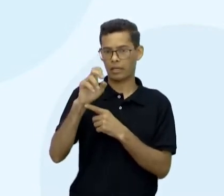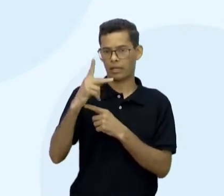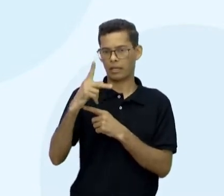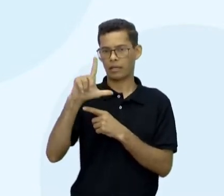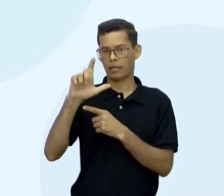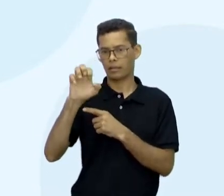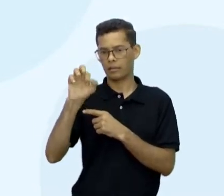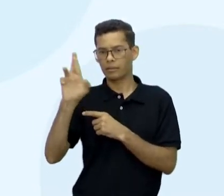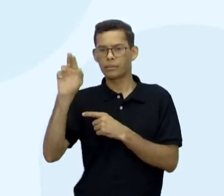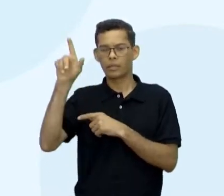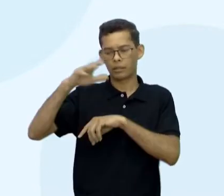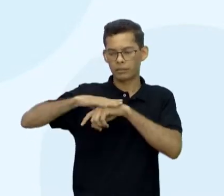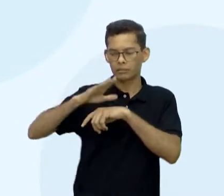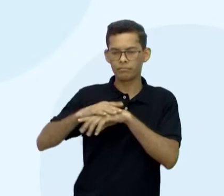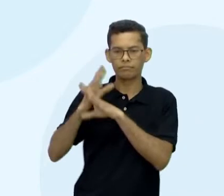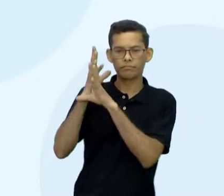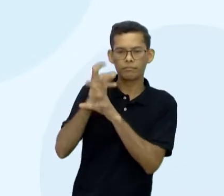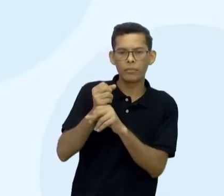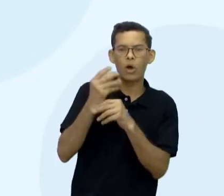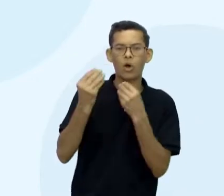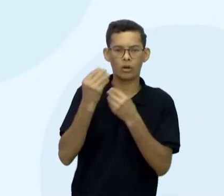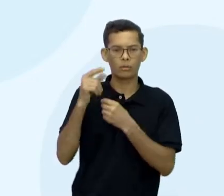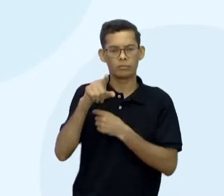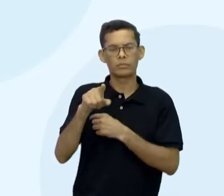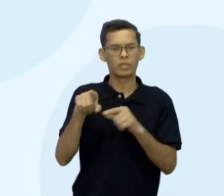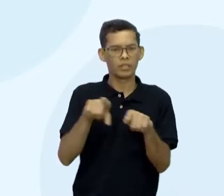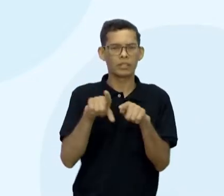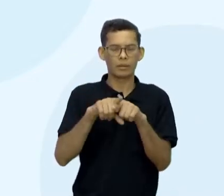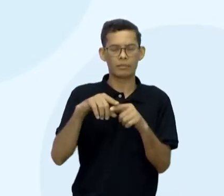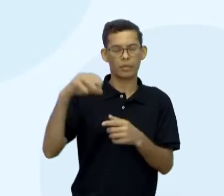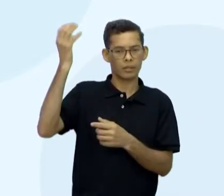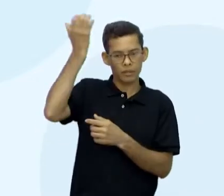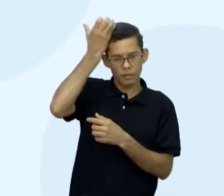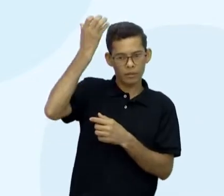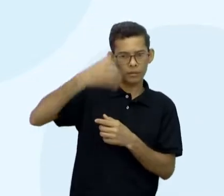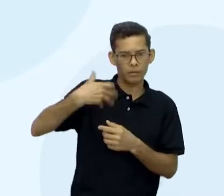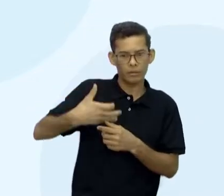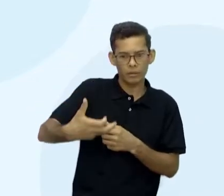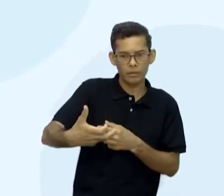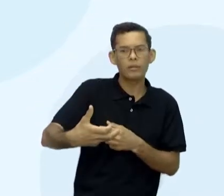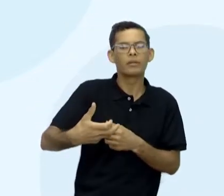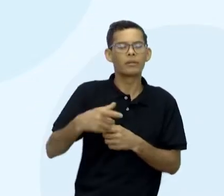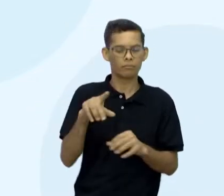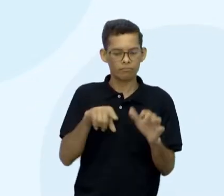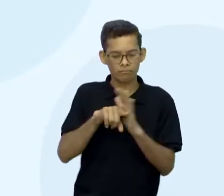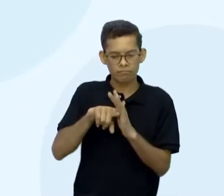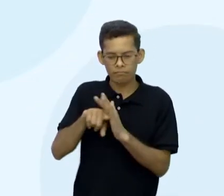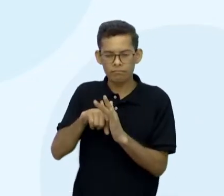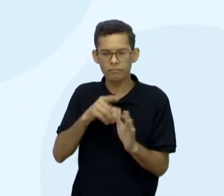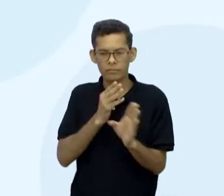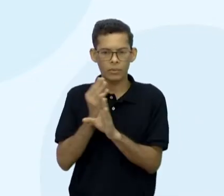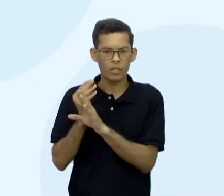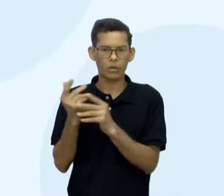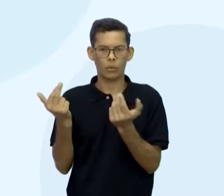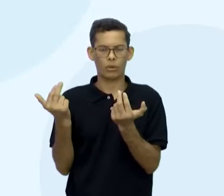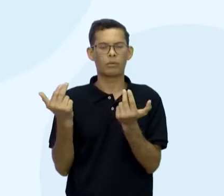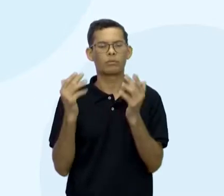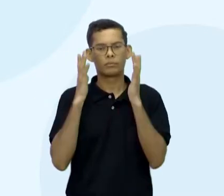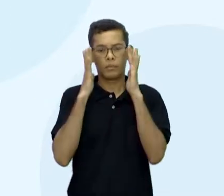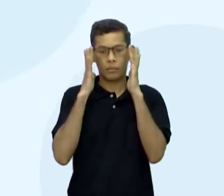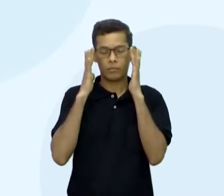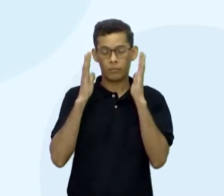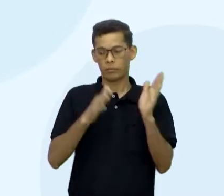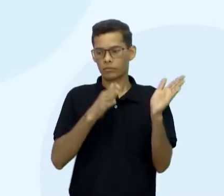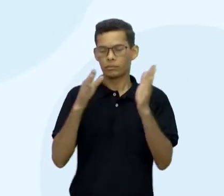aqui, mas da maneira mais do cálculo diferencial aí. Ó, a lei das órbitas, no caso, o preto